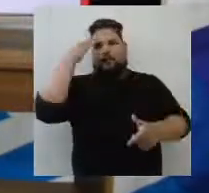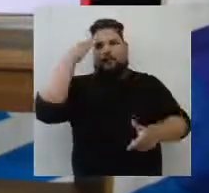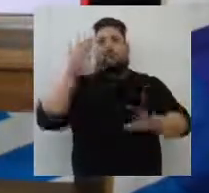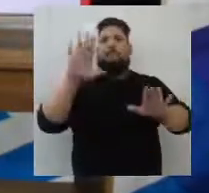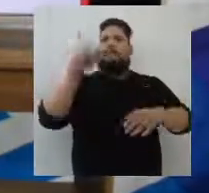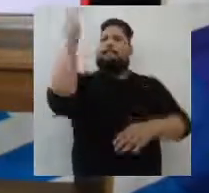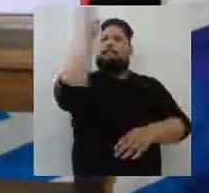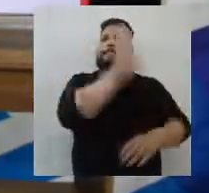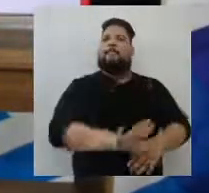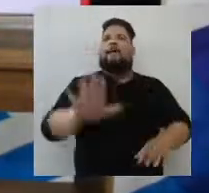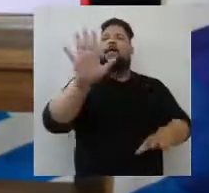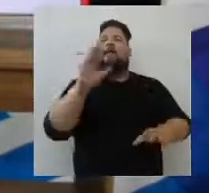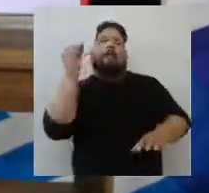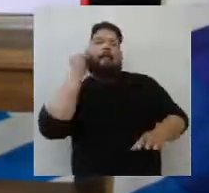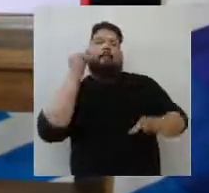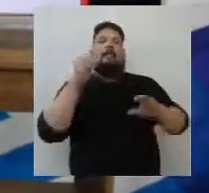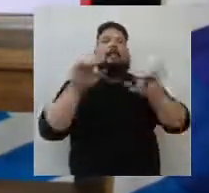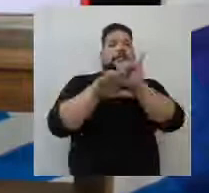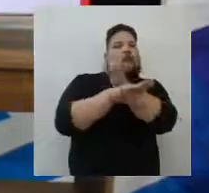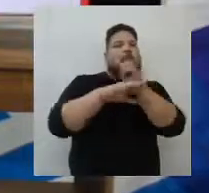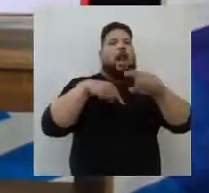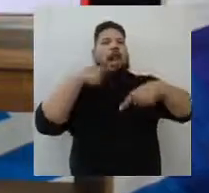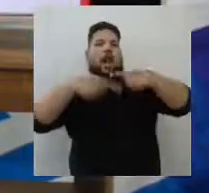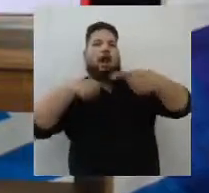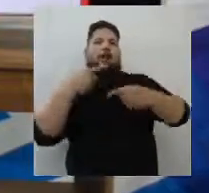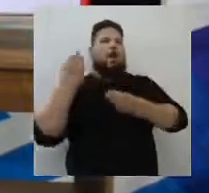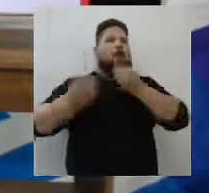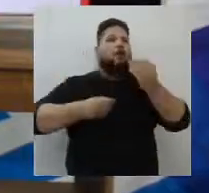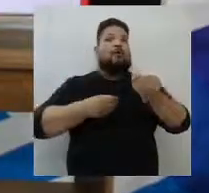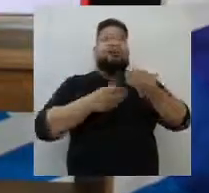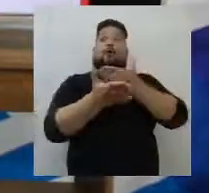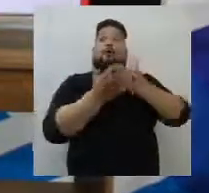Brasil faz para enrolar lá de 1850